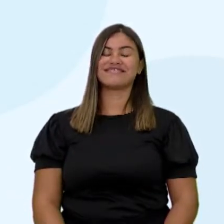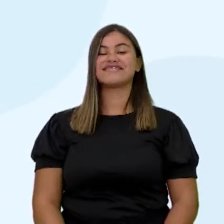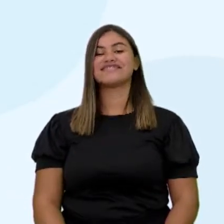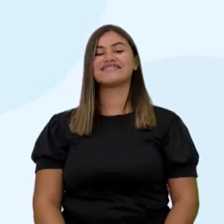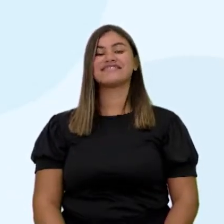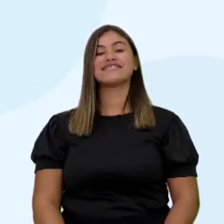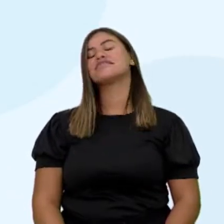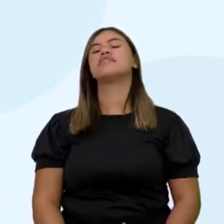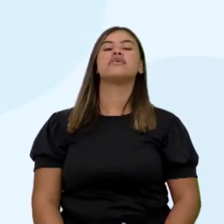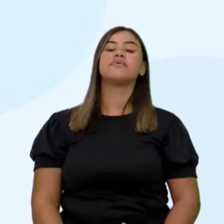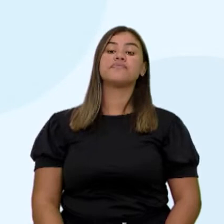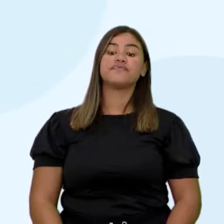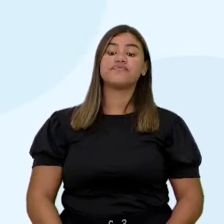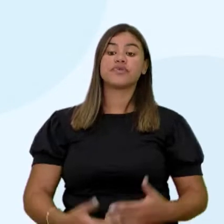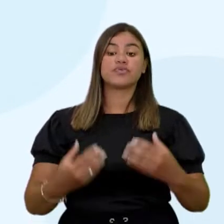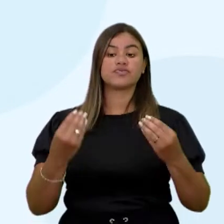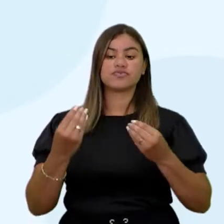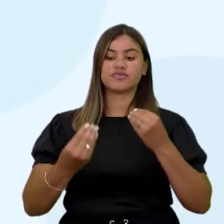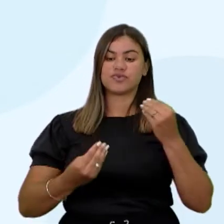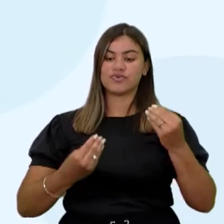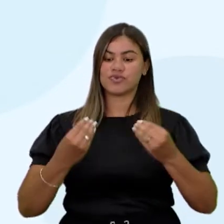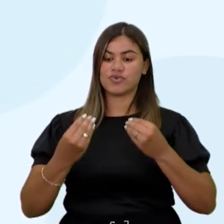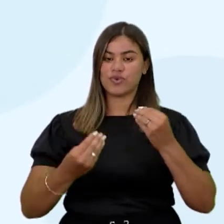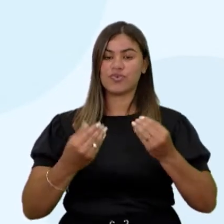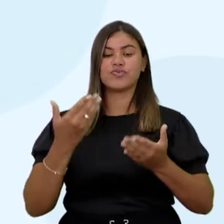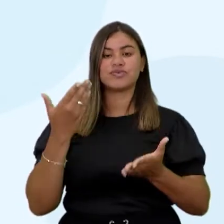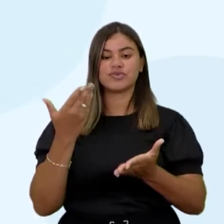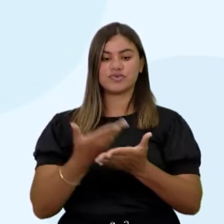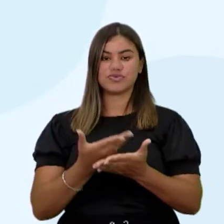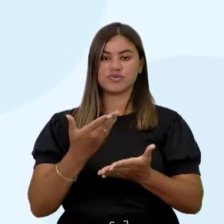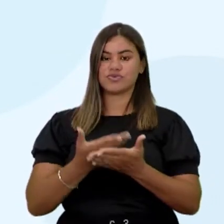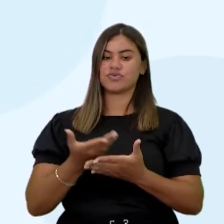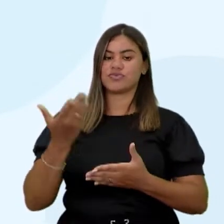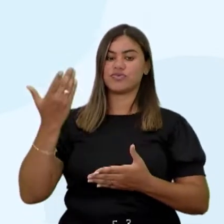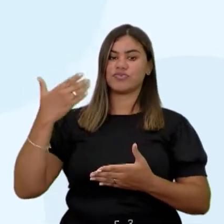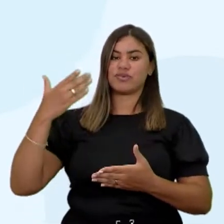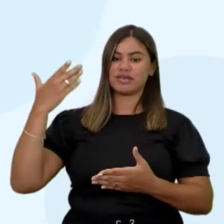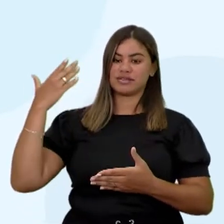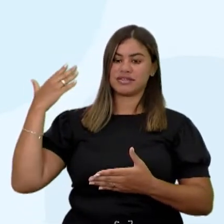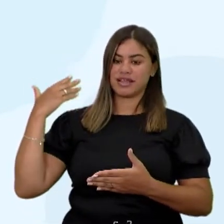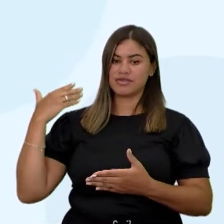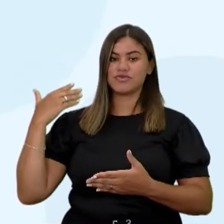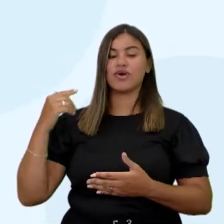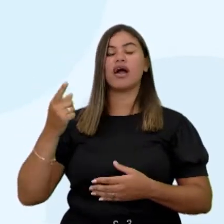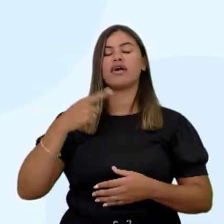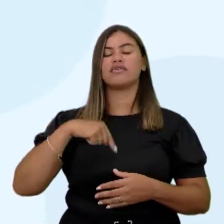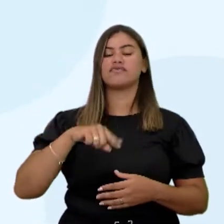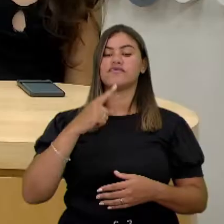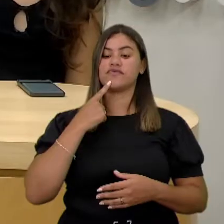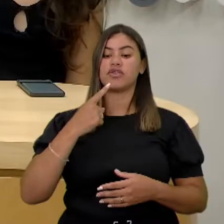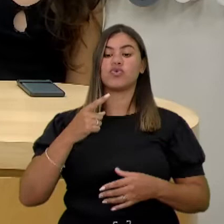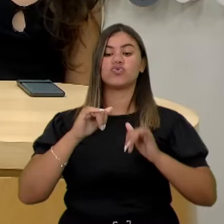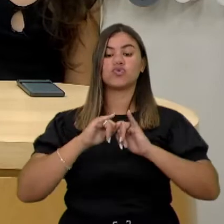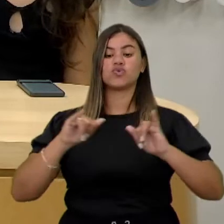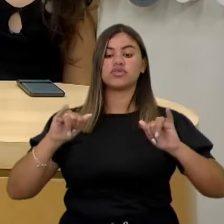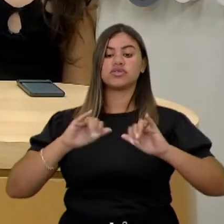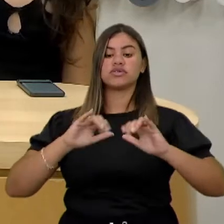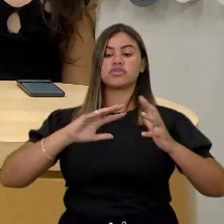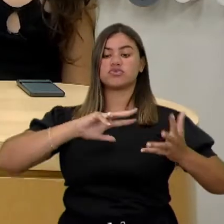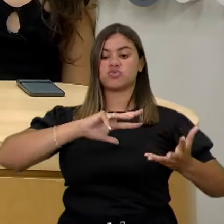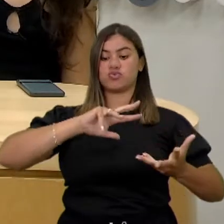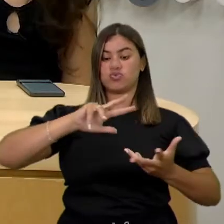Exatamente. Então, olha assim, funcionou como? Na última aula, nós falamos sobre as notícias do mundo. O quê? Eu fiz o que com os nossos